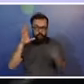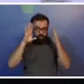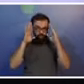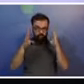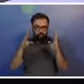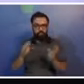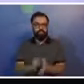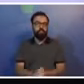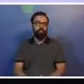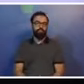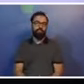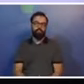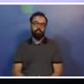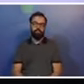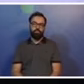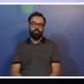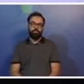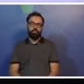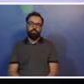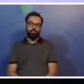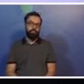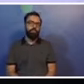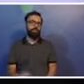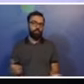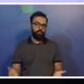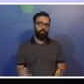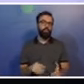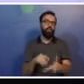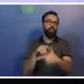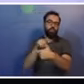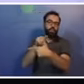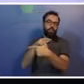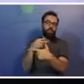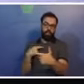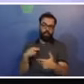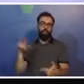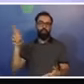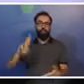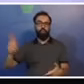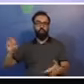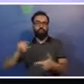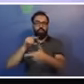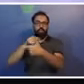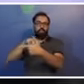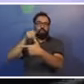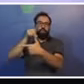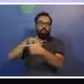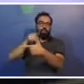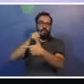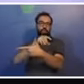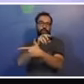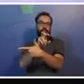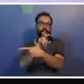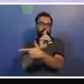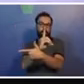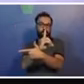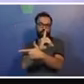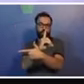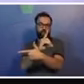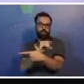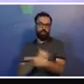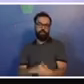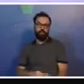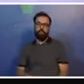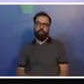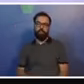atenção. Eu vou utilizar o lado menor como D para ficar mais fácil encaixar no enunciado.